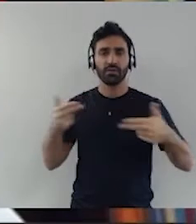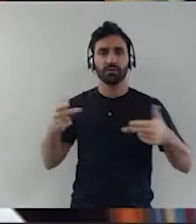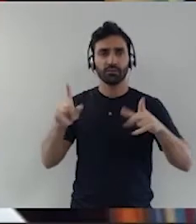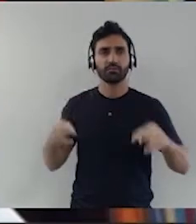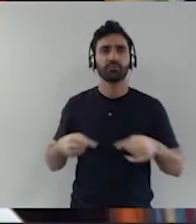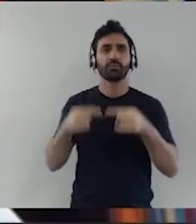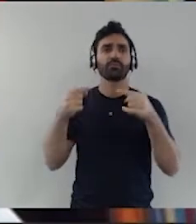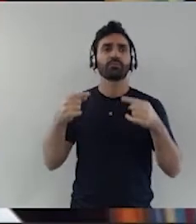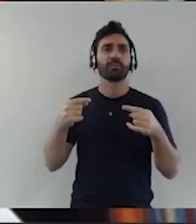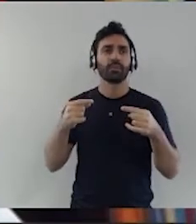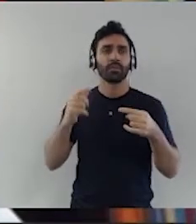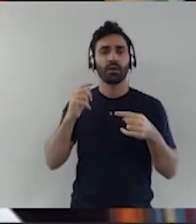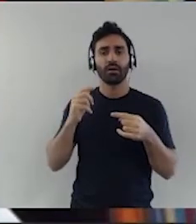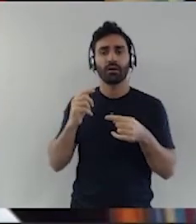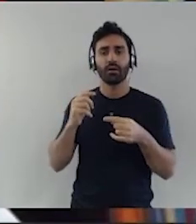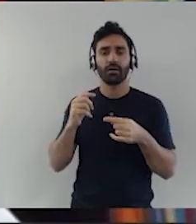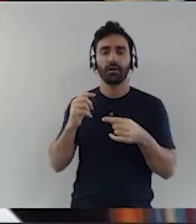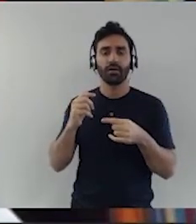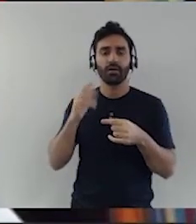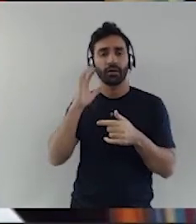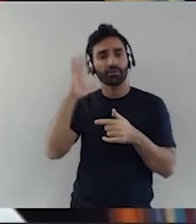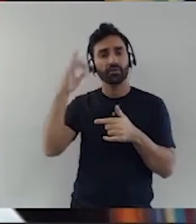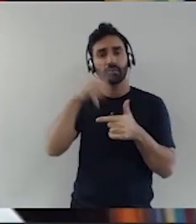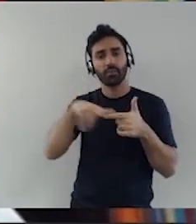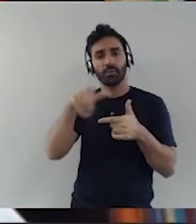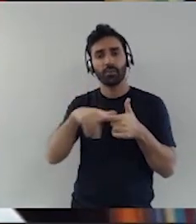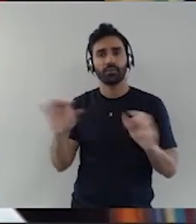aí das necessidades do Estado e passa a ser visto como uma